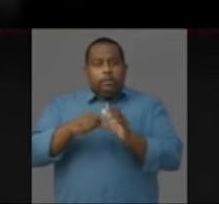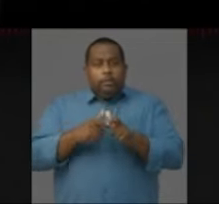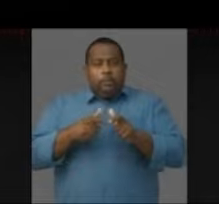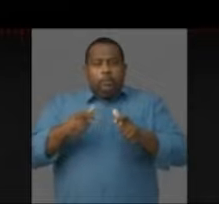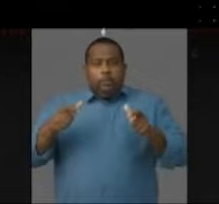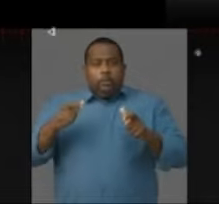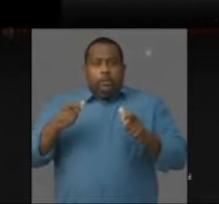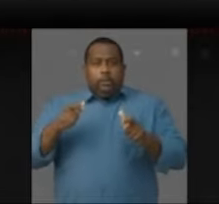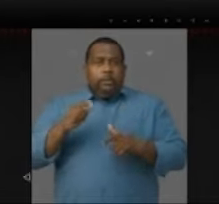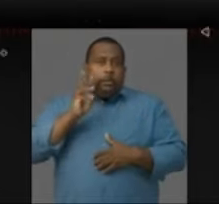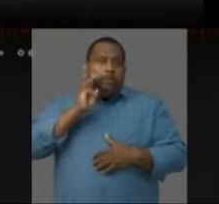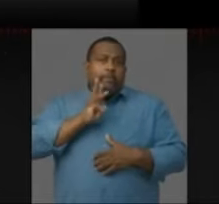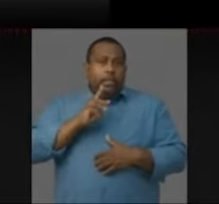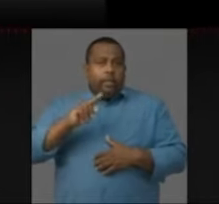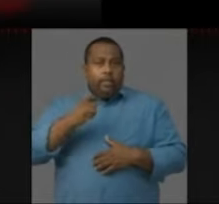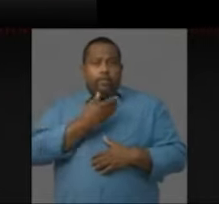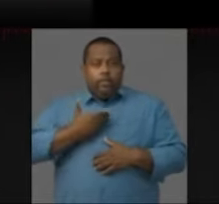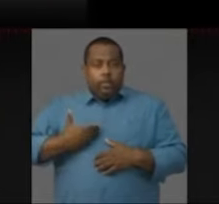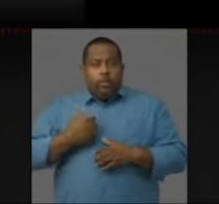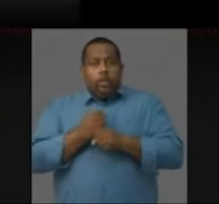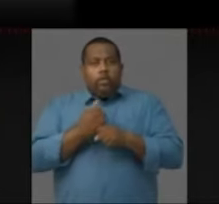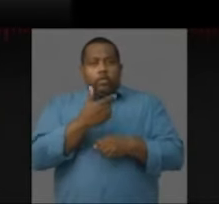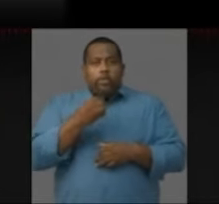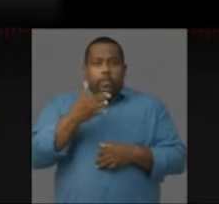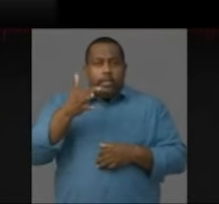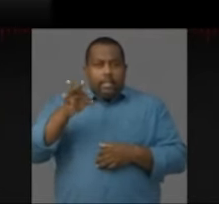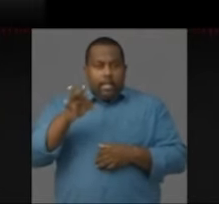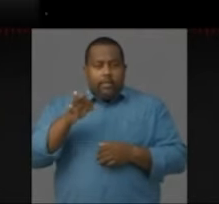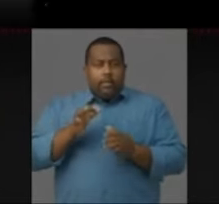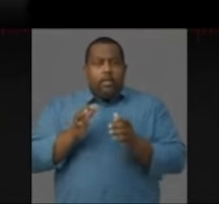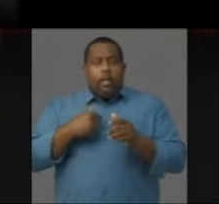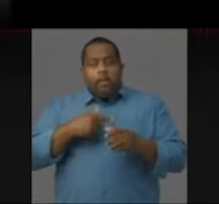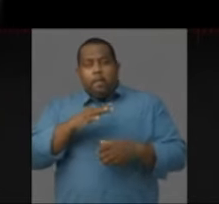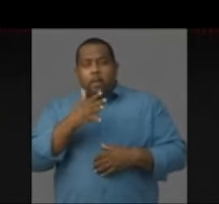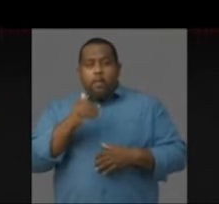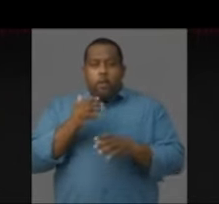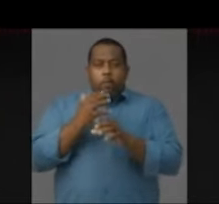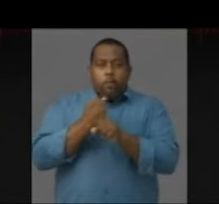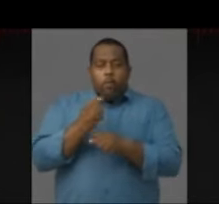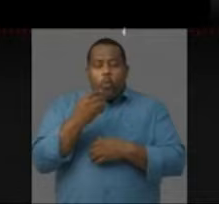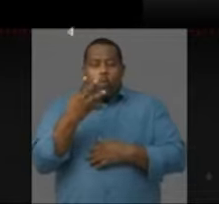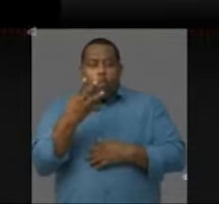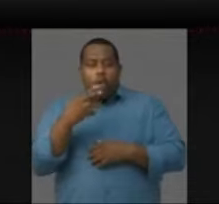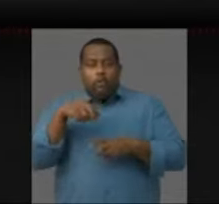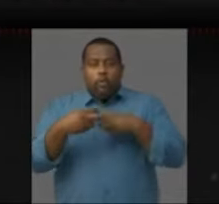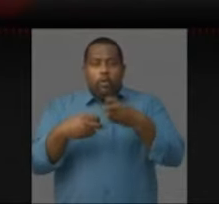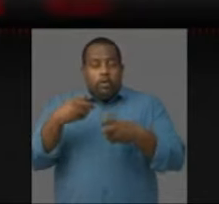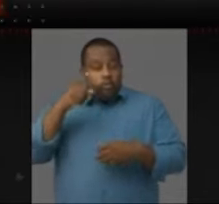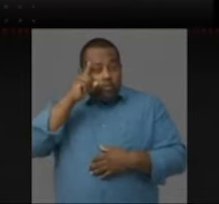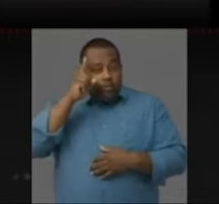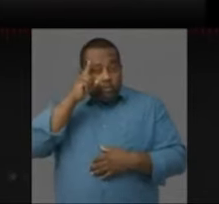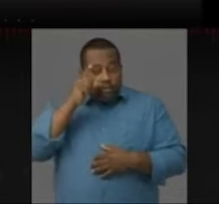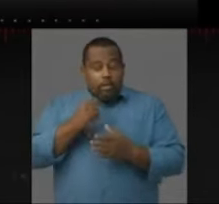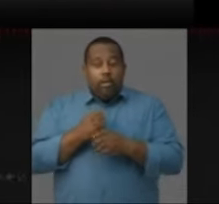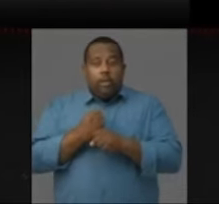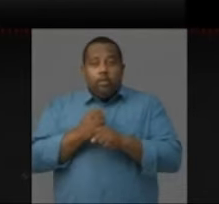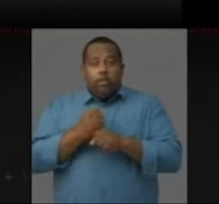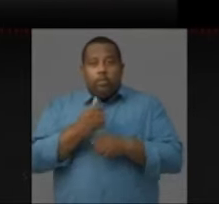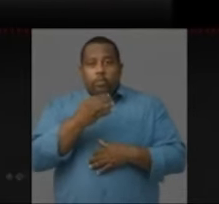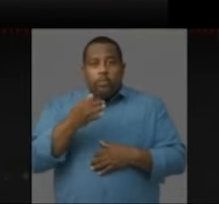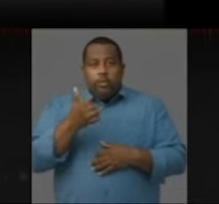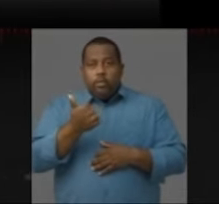ano do governo de Wagner. 2010. Grande Salvador registra média de 4 homicídios por dia.